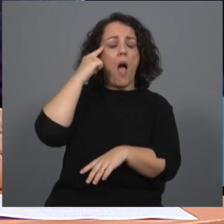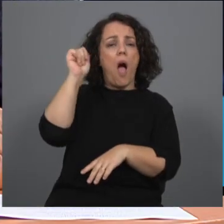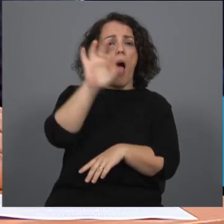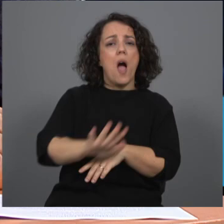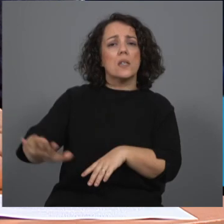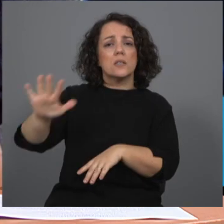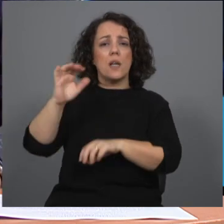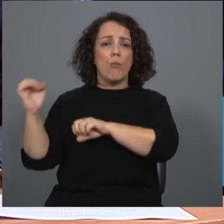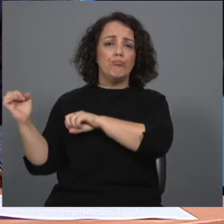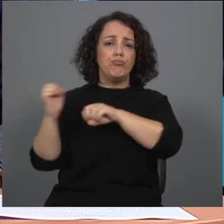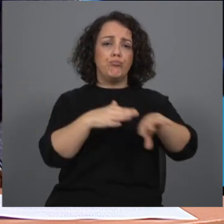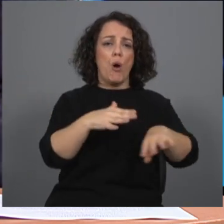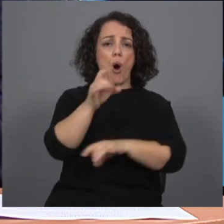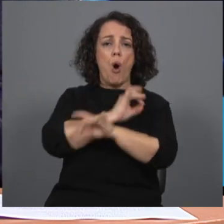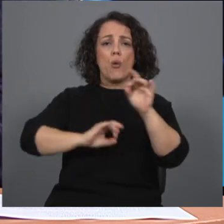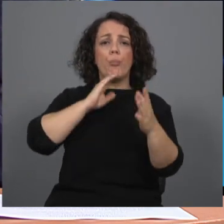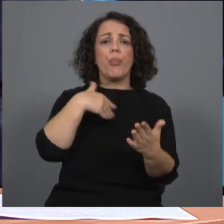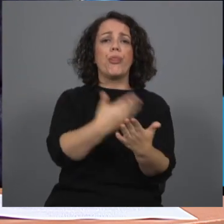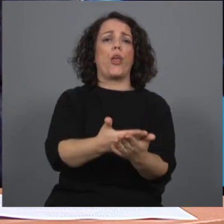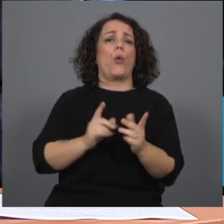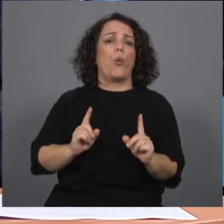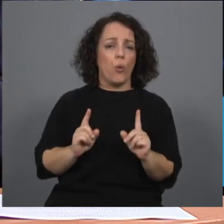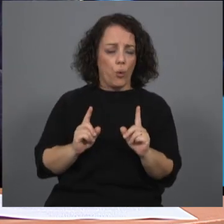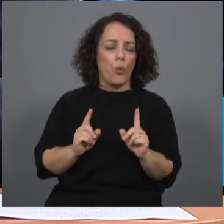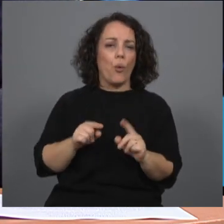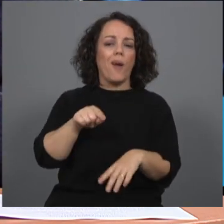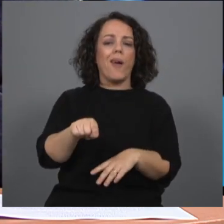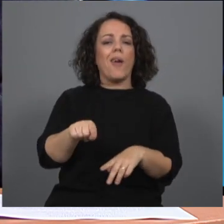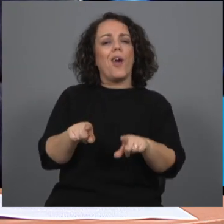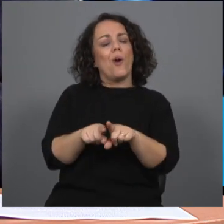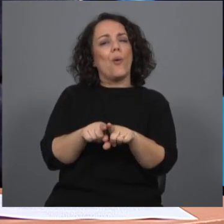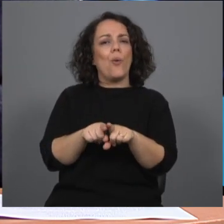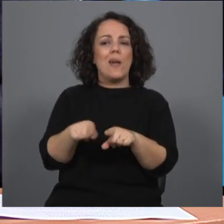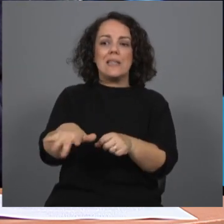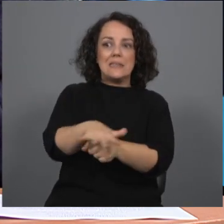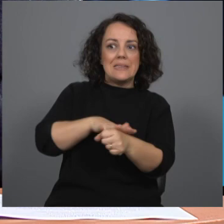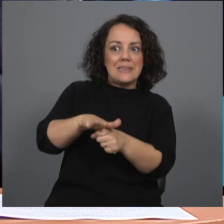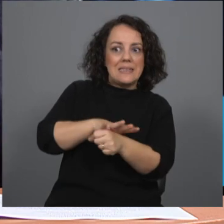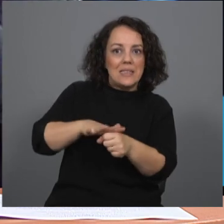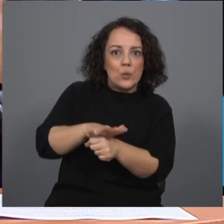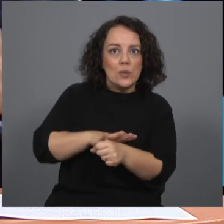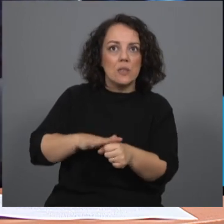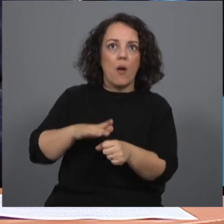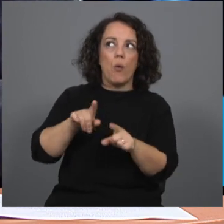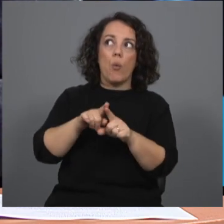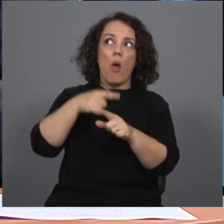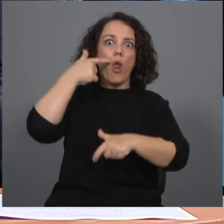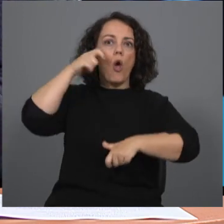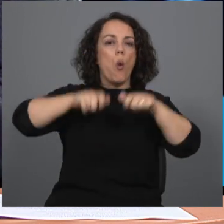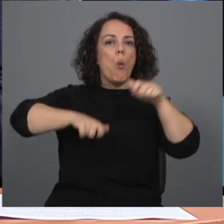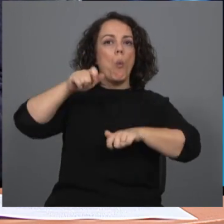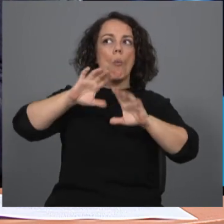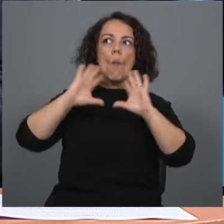da Ásia para a Europa. E, portanto, não é uma coisa... Não é uma situação em que a humanidade,